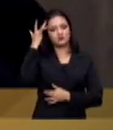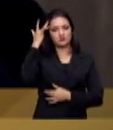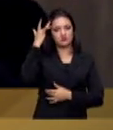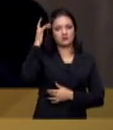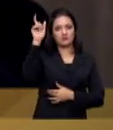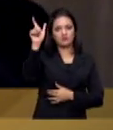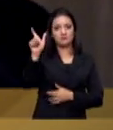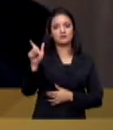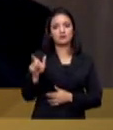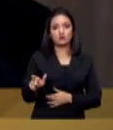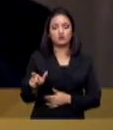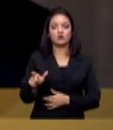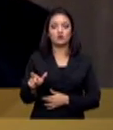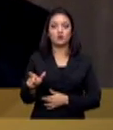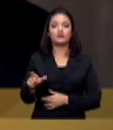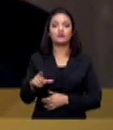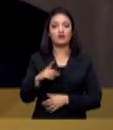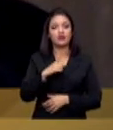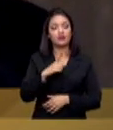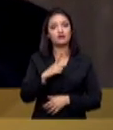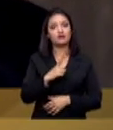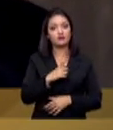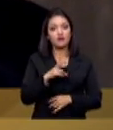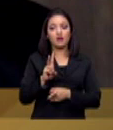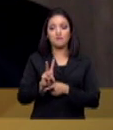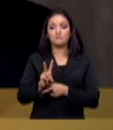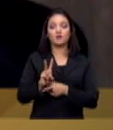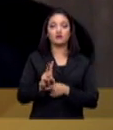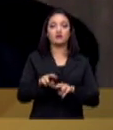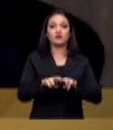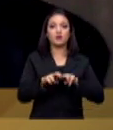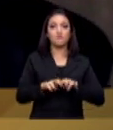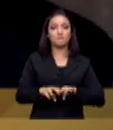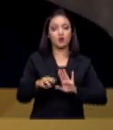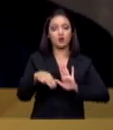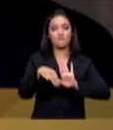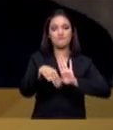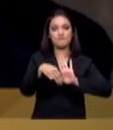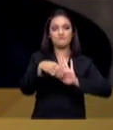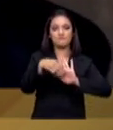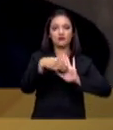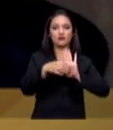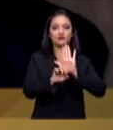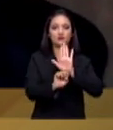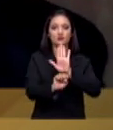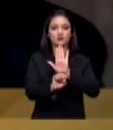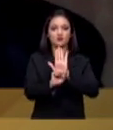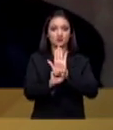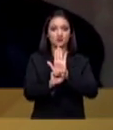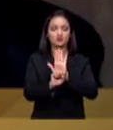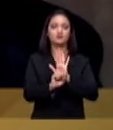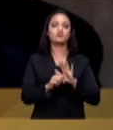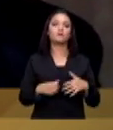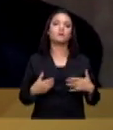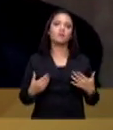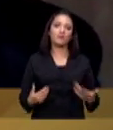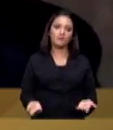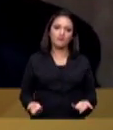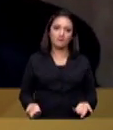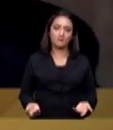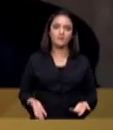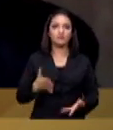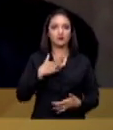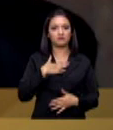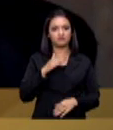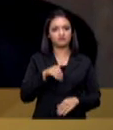cidadão protegido pela via do mandado de segurança. Eu estou citando nessa declaração